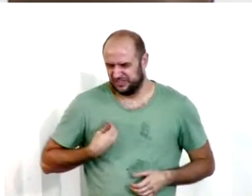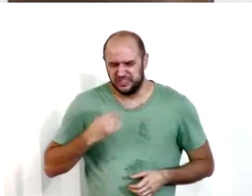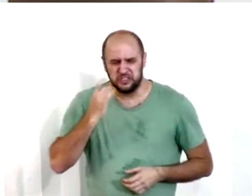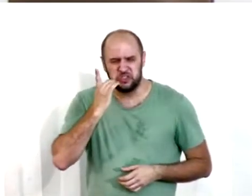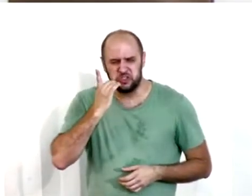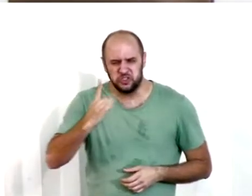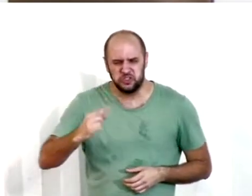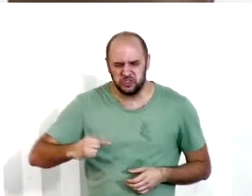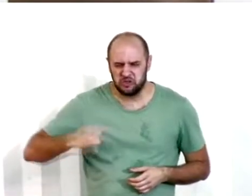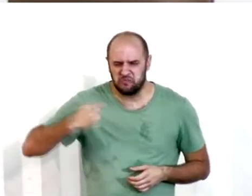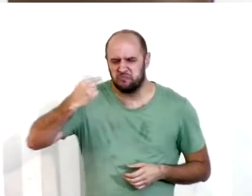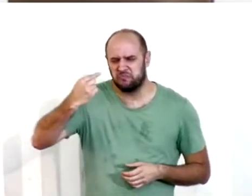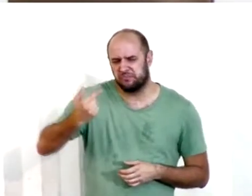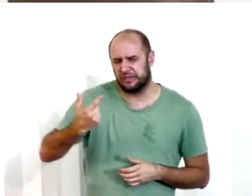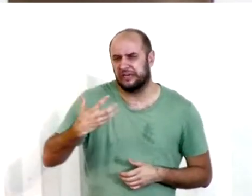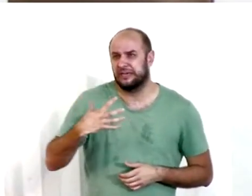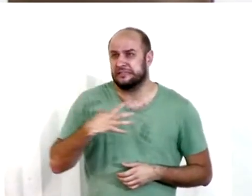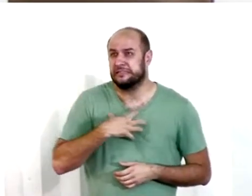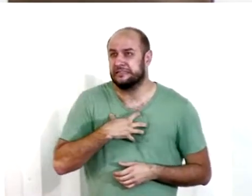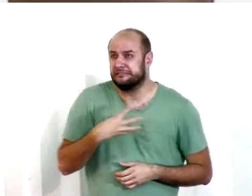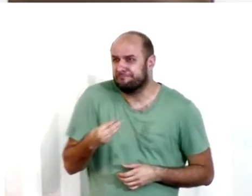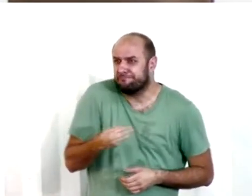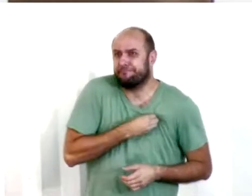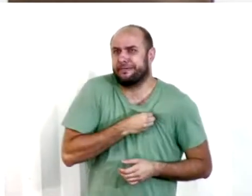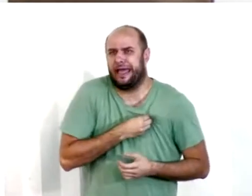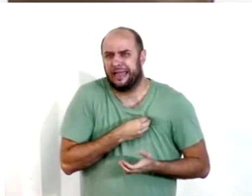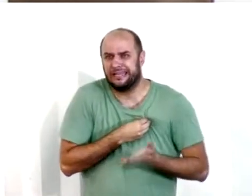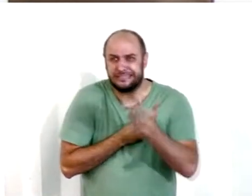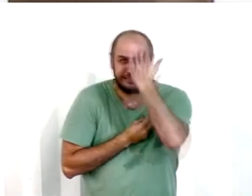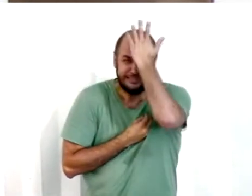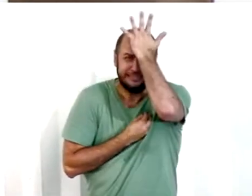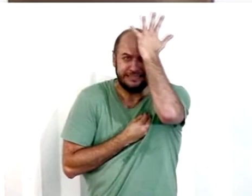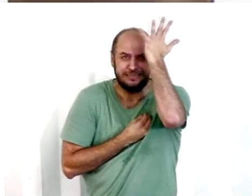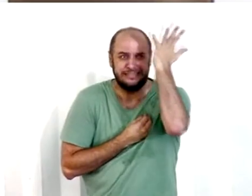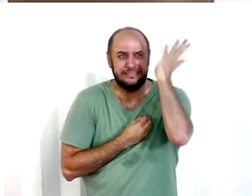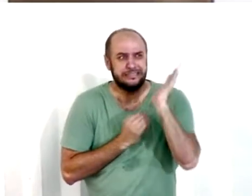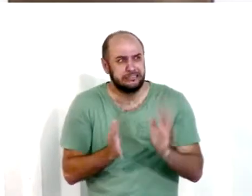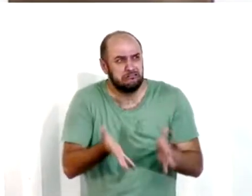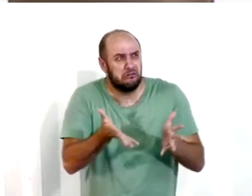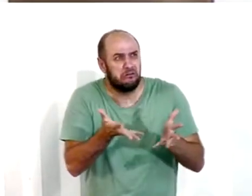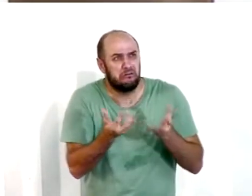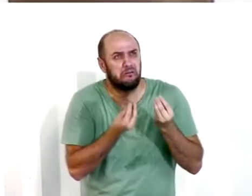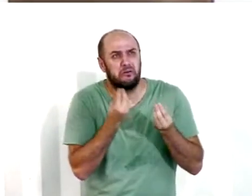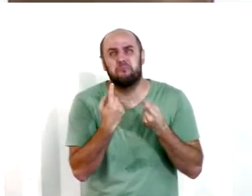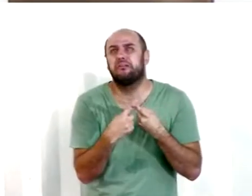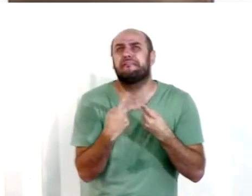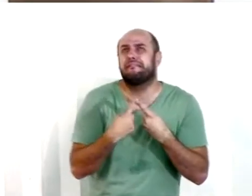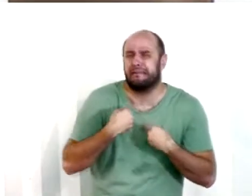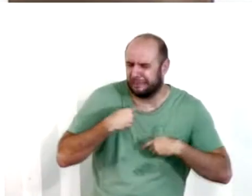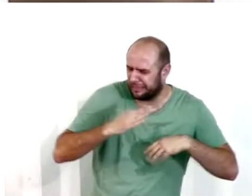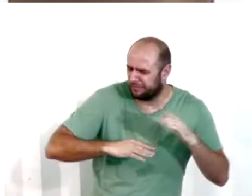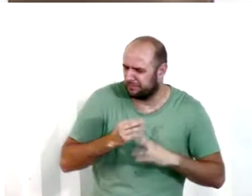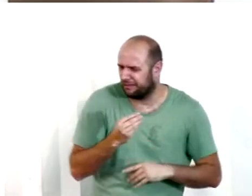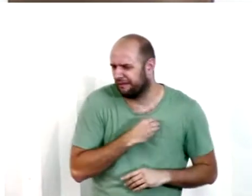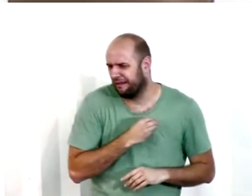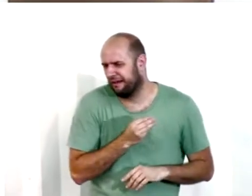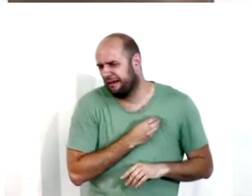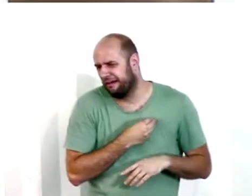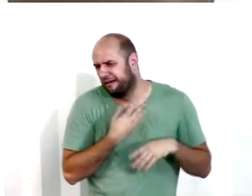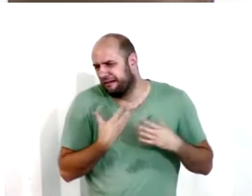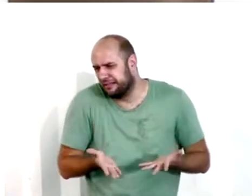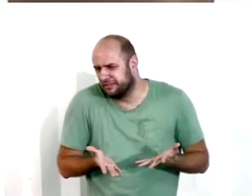dia, você vai e comete um pecado que você para depois para pensar: por que eu fiz isso?